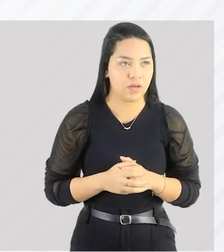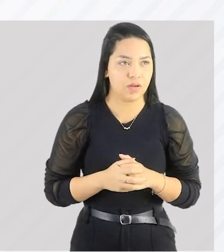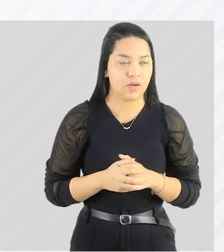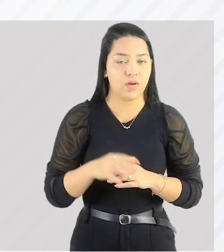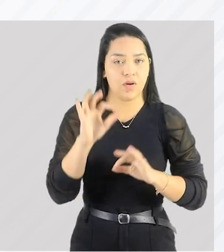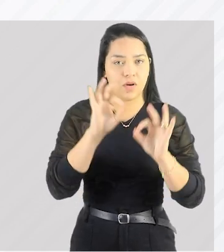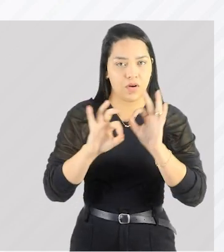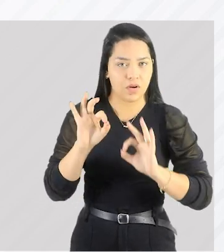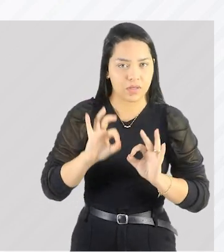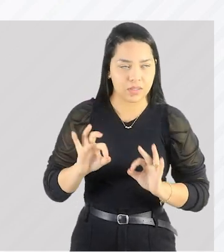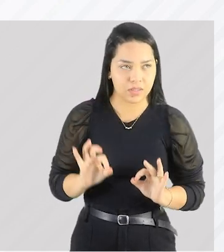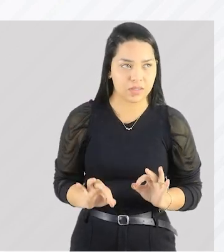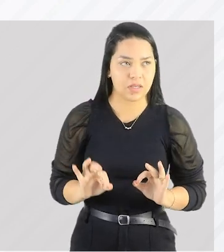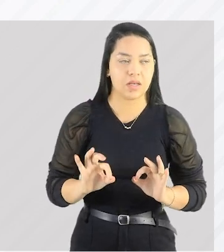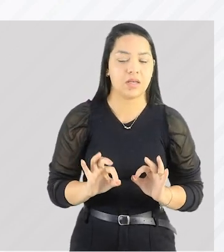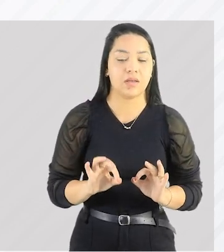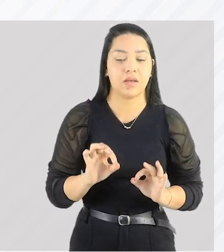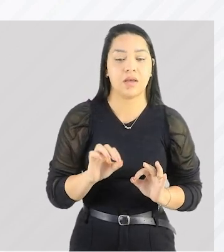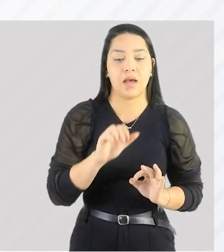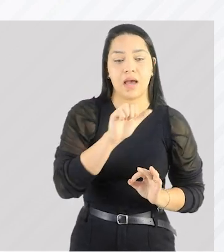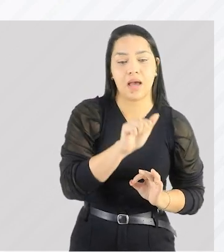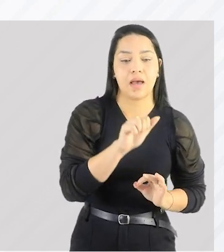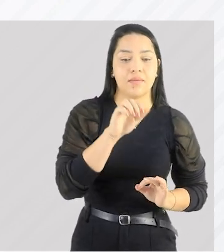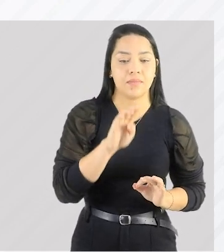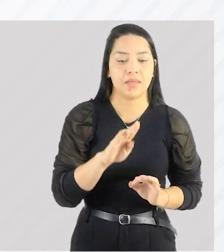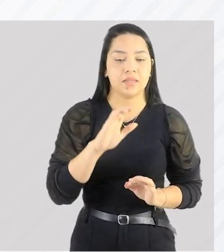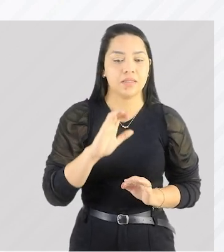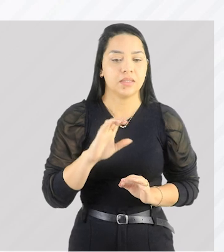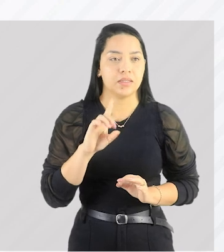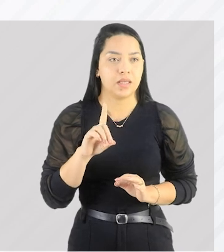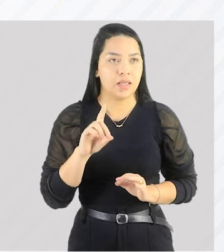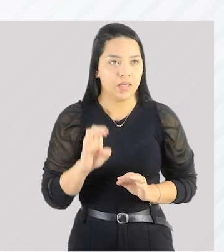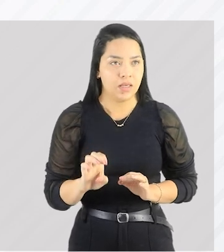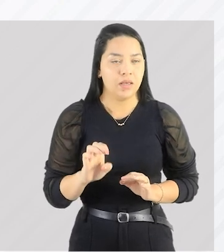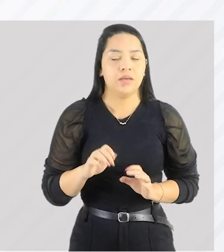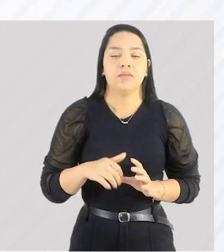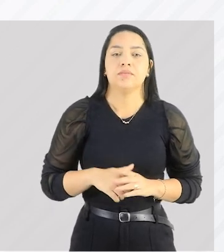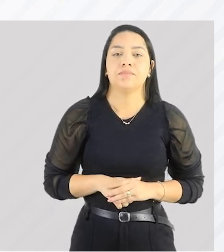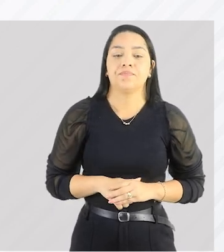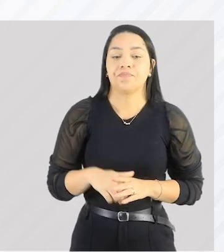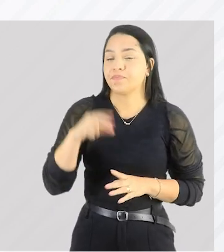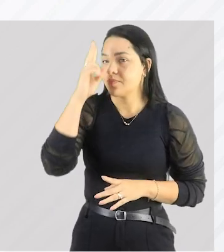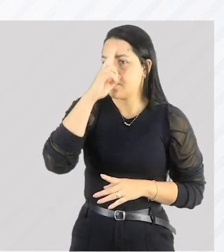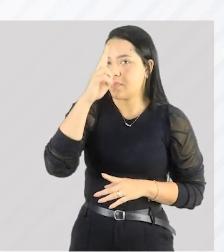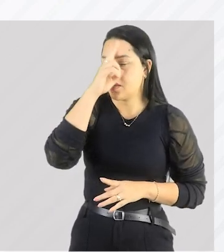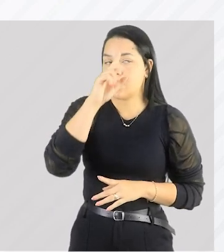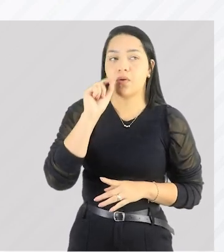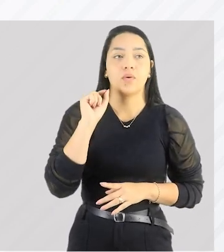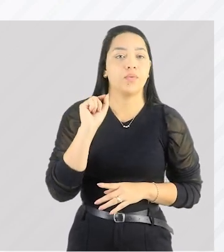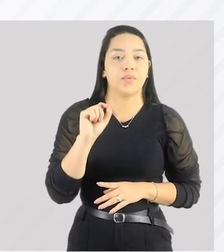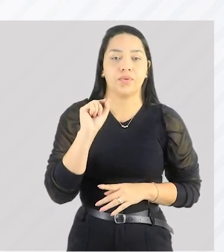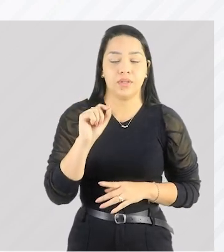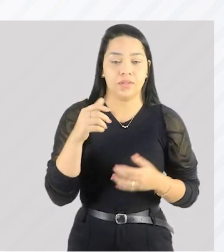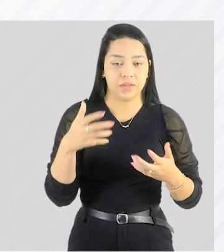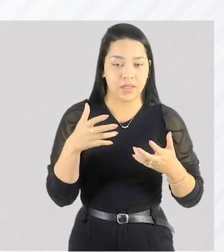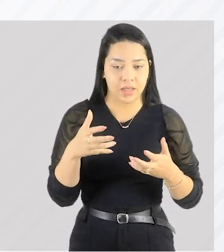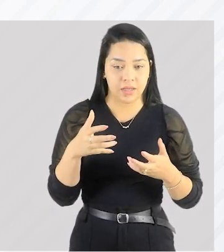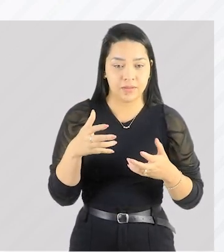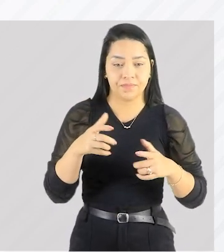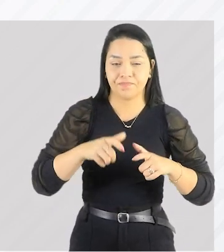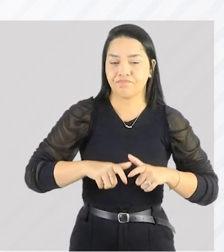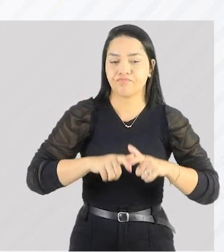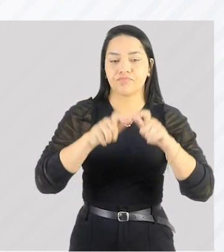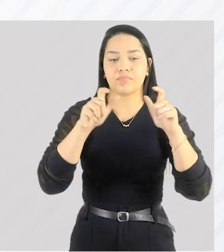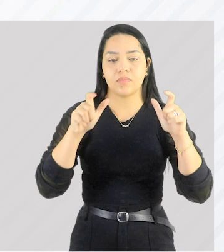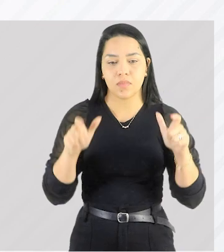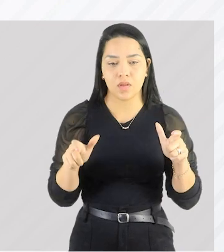está organizado para marca A, B, C, D e E. E lembrando que eu quero o quê, turma? A